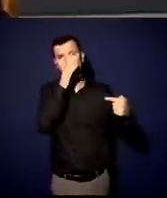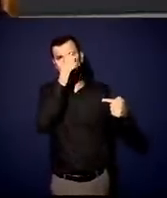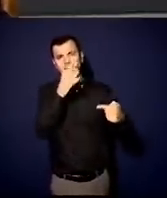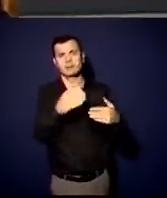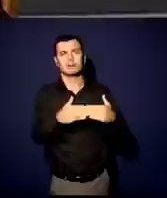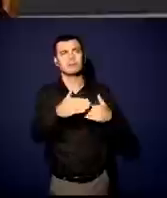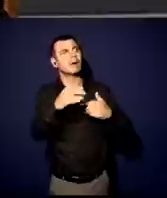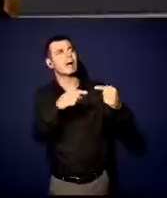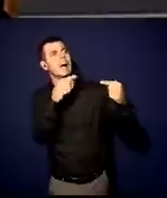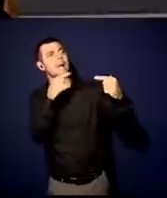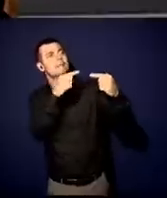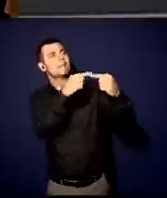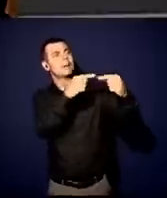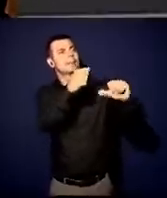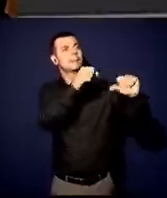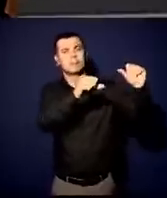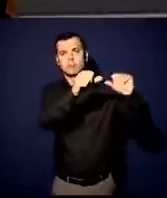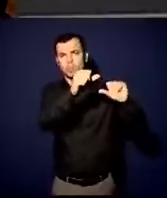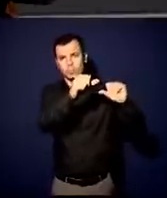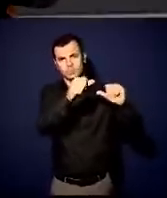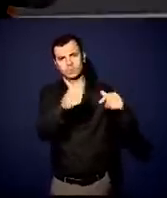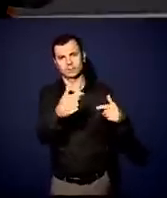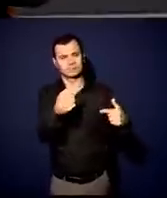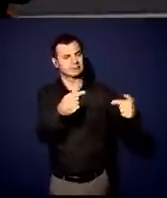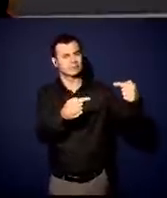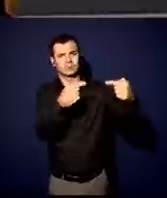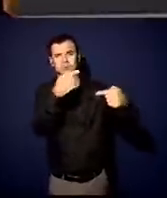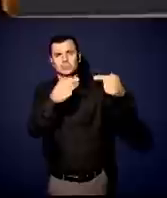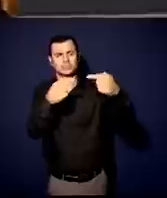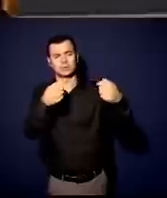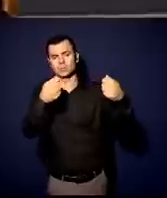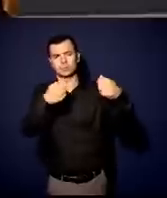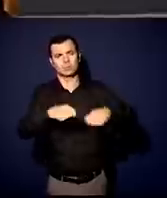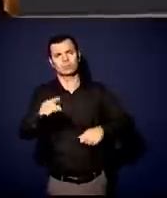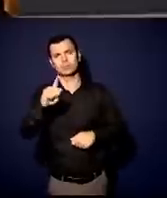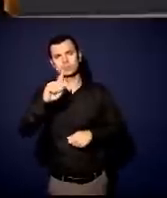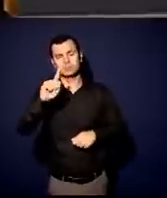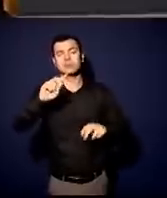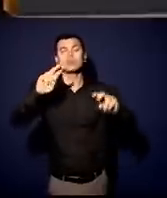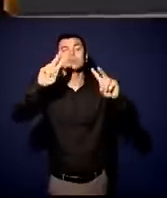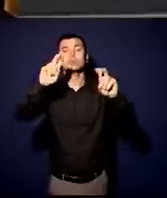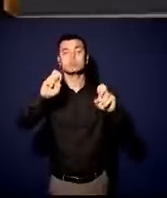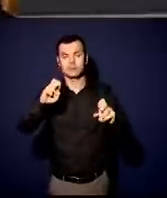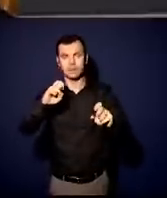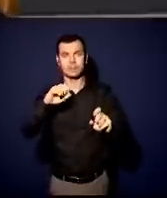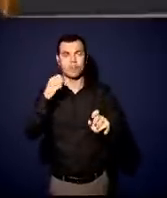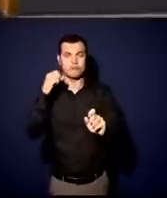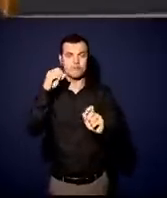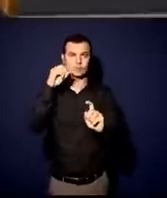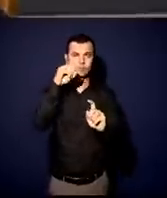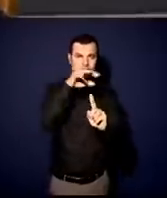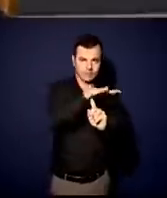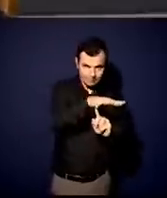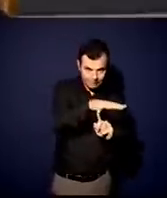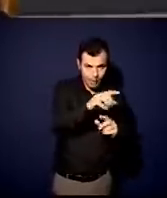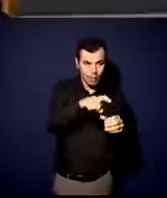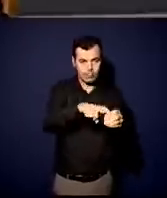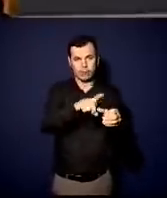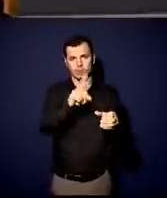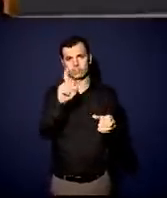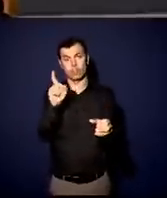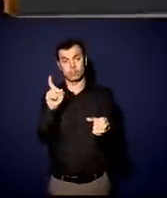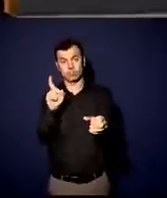de mudança de meta e uma discussão desnecessária em relação a autonomia do Banco Central autonomia do Banco Central foi uma das grandes